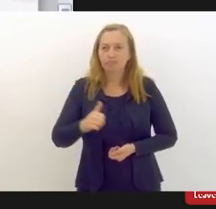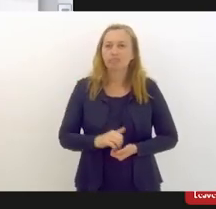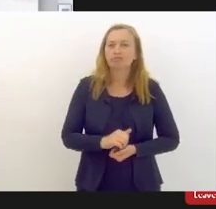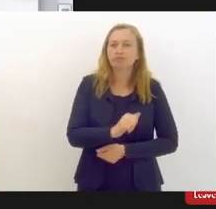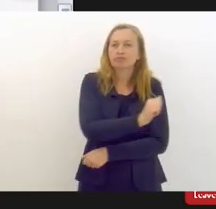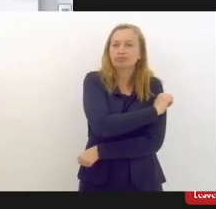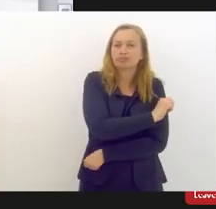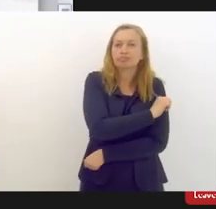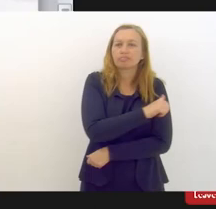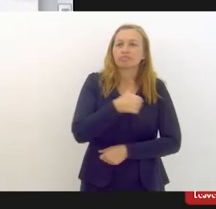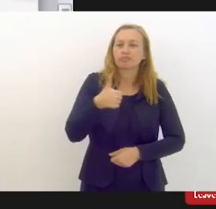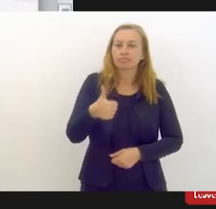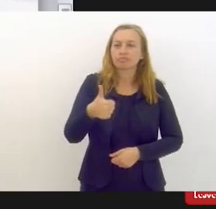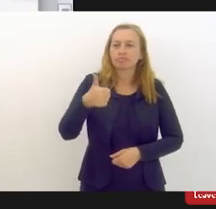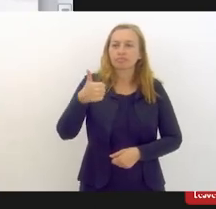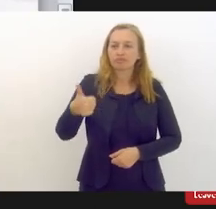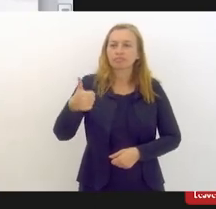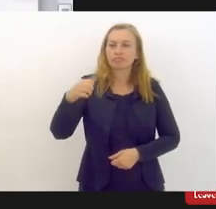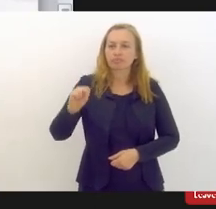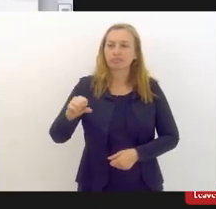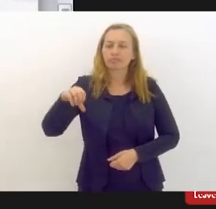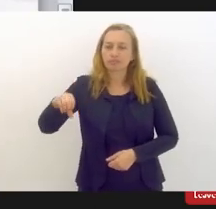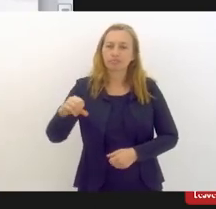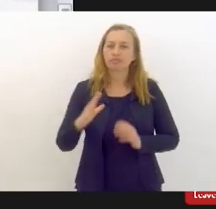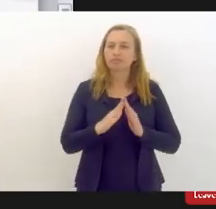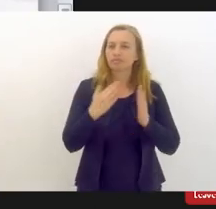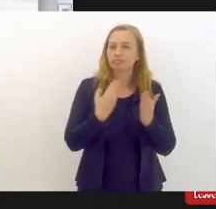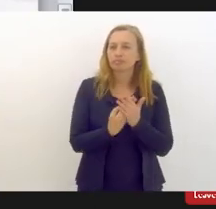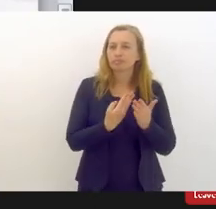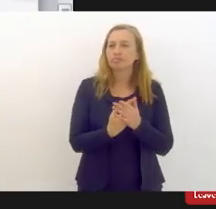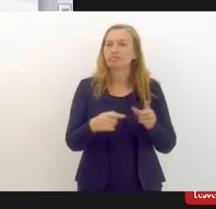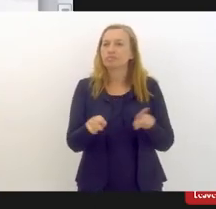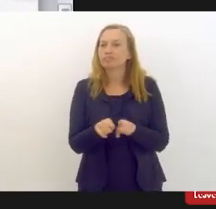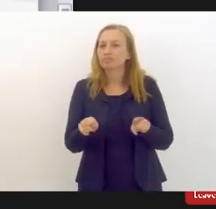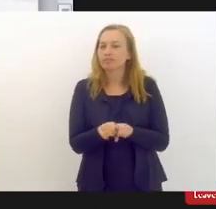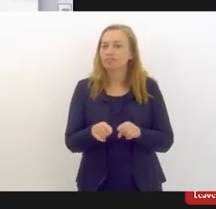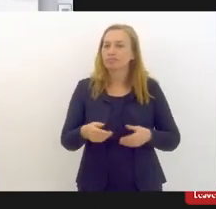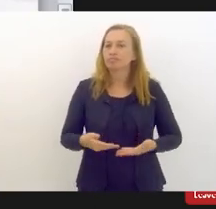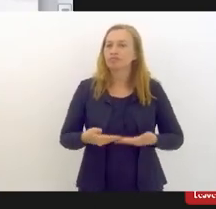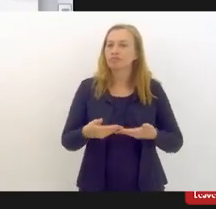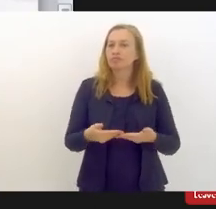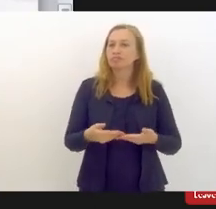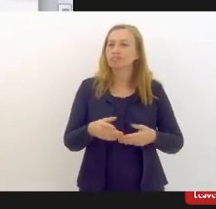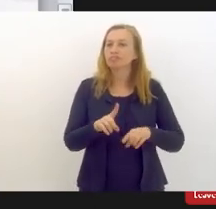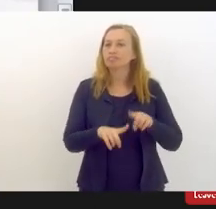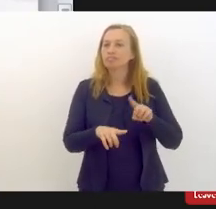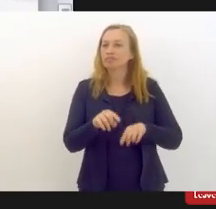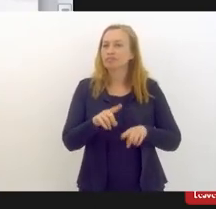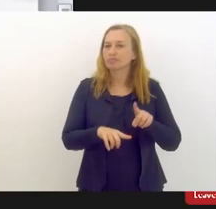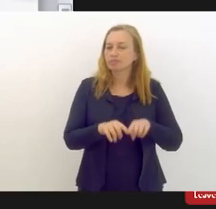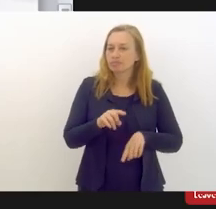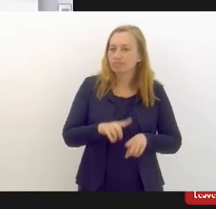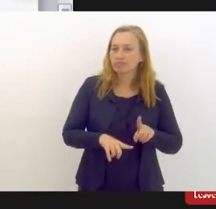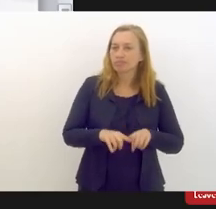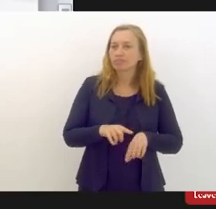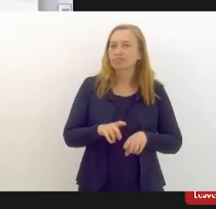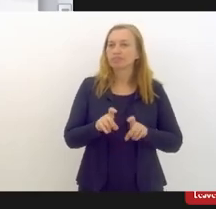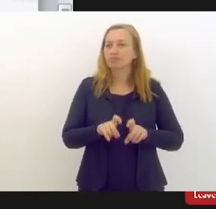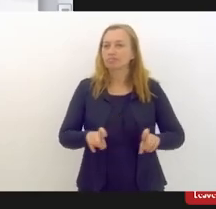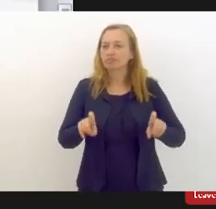698.751 e em 1.189 escolas. Nós tivemos também a disponibilização de Chromebooks, foram